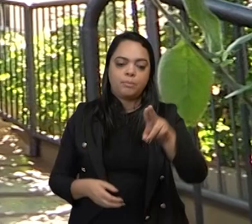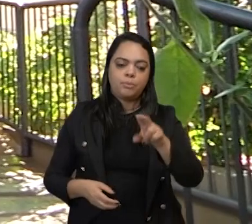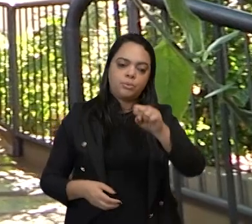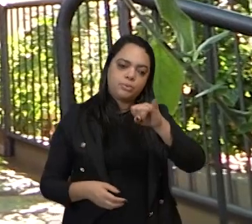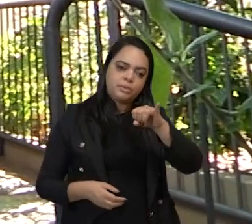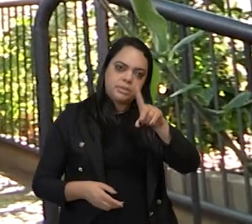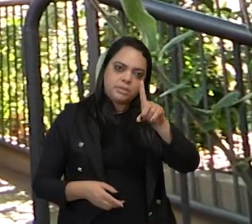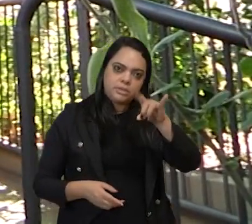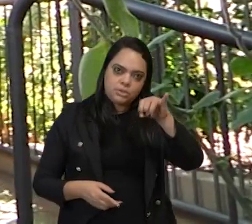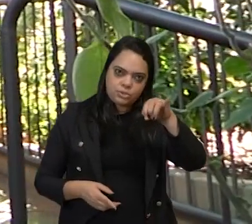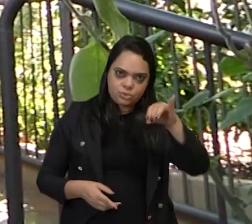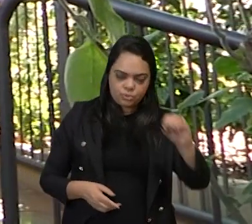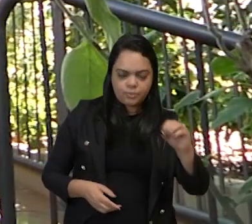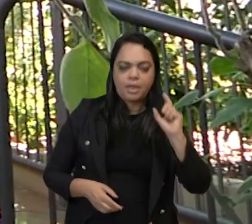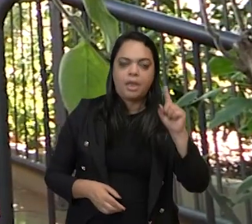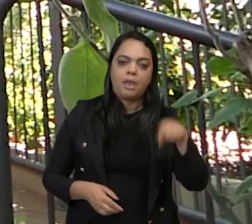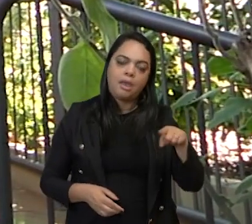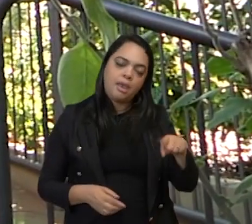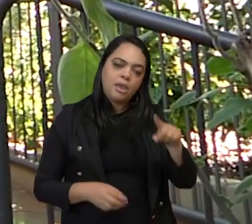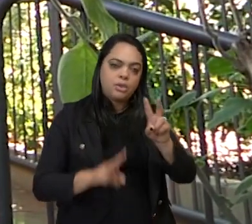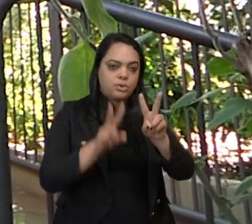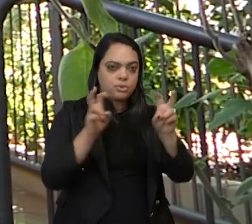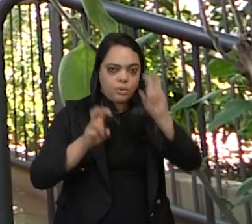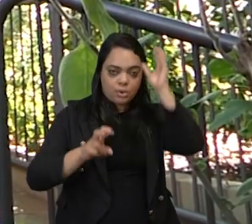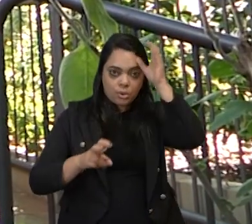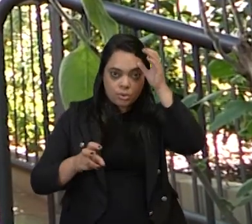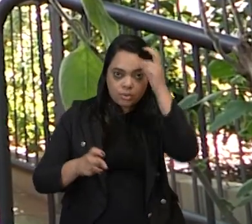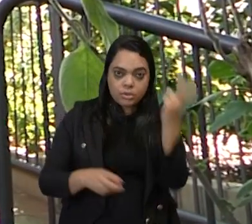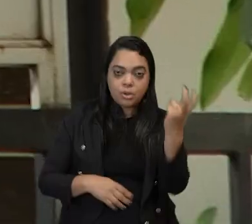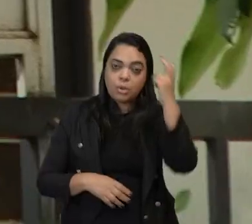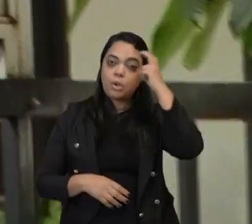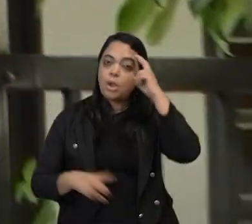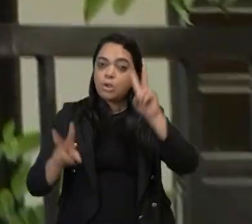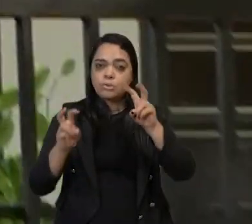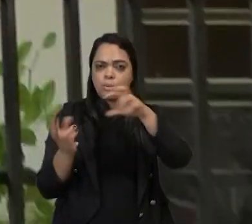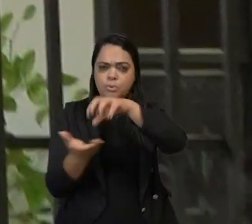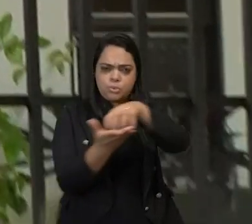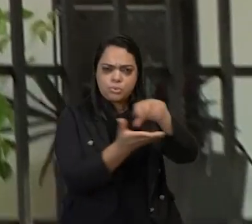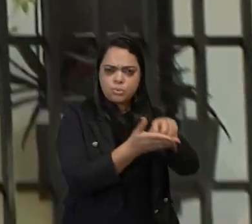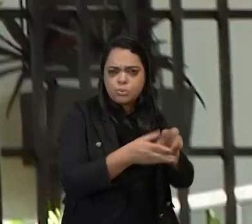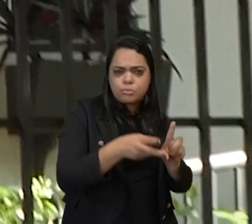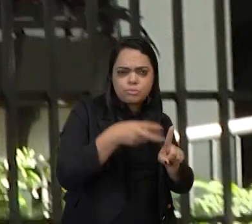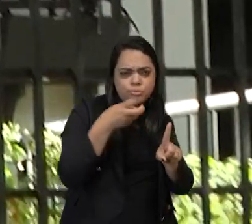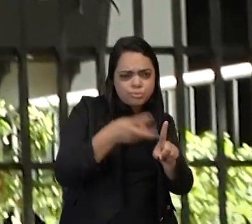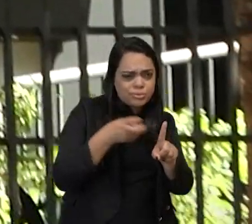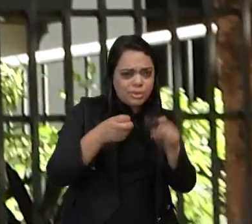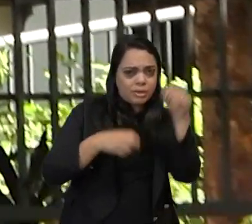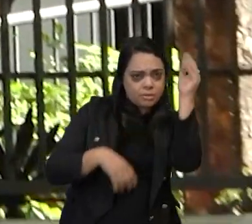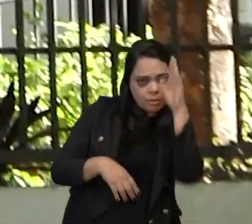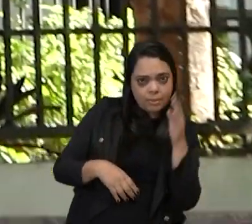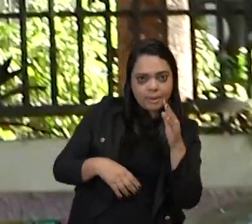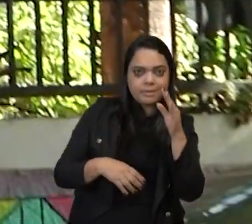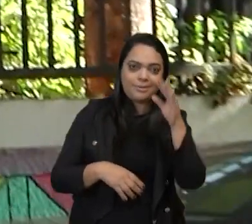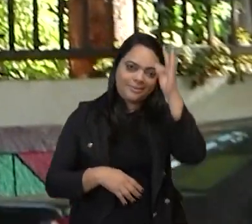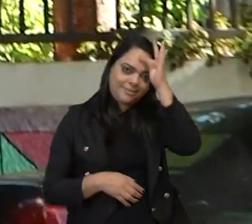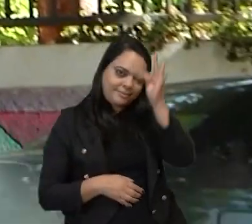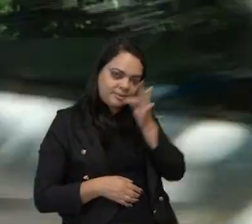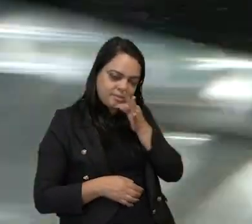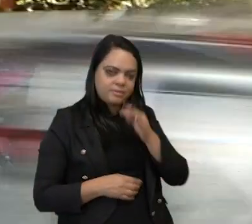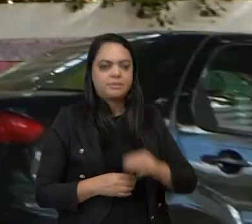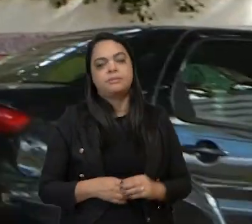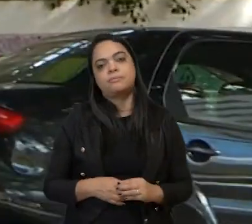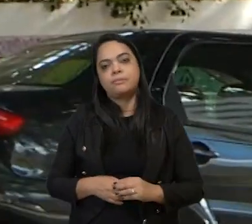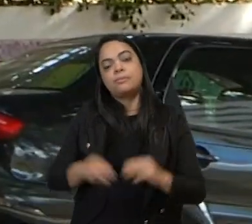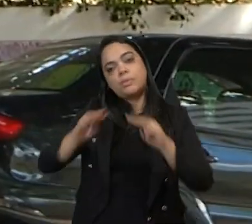que é direcionado para o desenvolvimento da consciência cultural acercas dos grupos indígenas brasileiros e